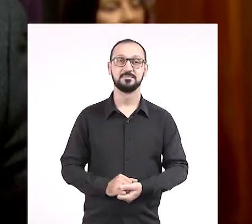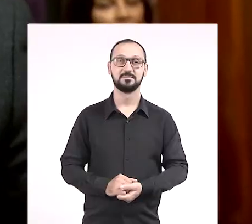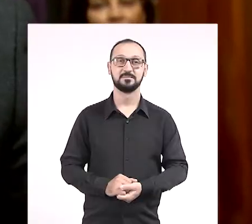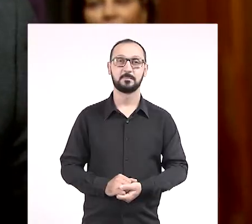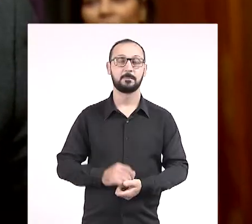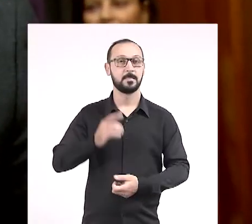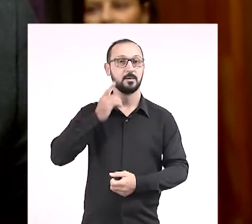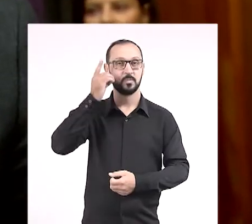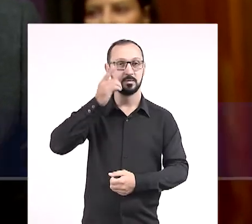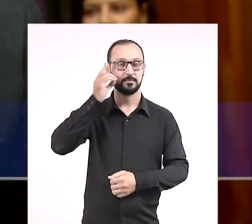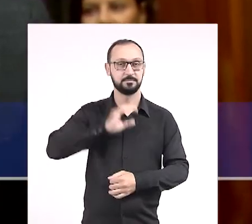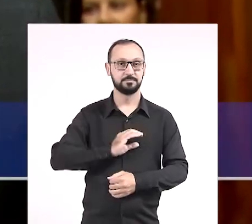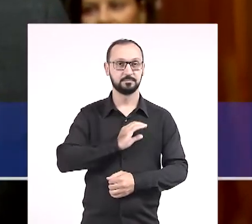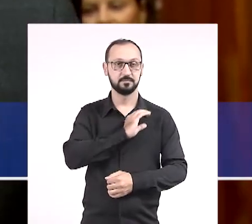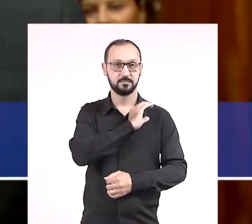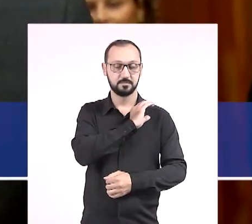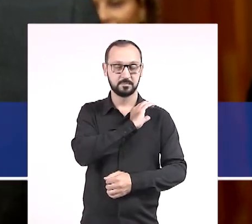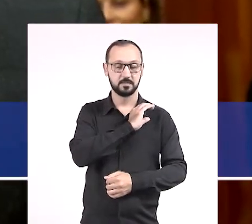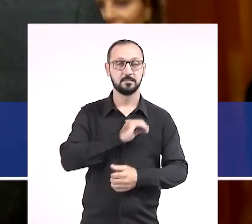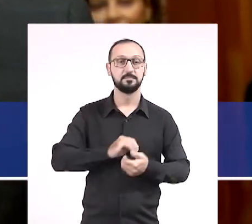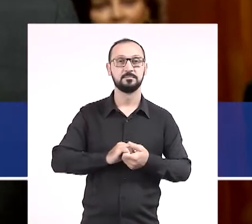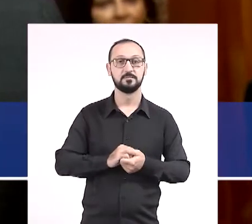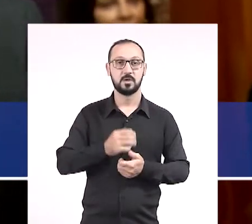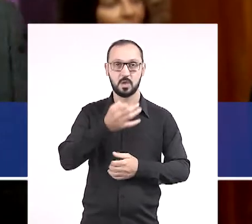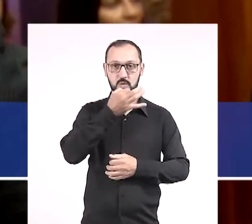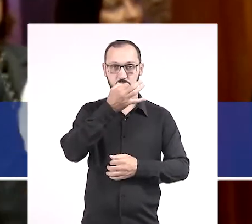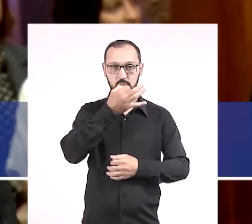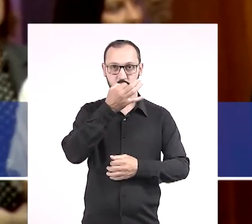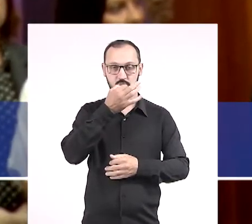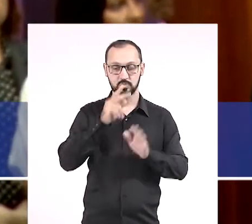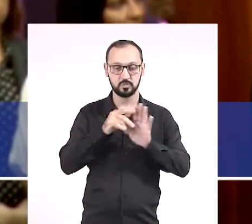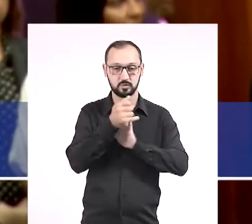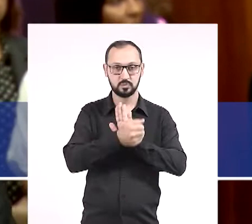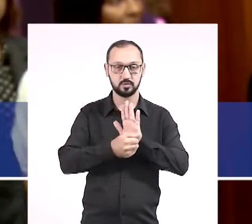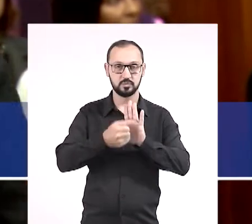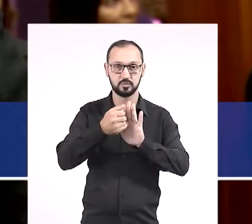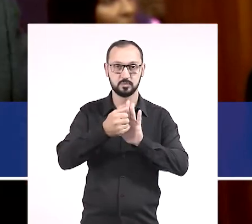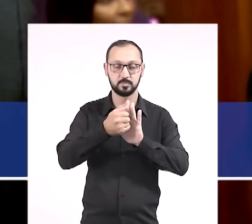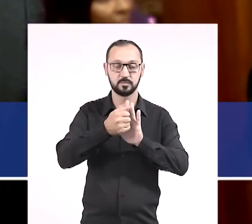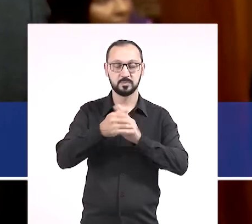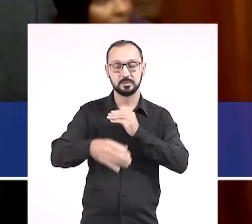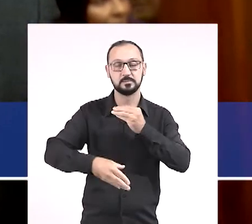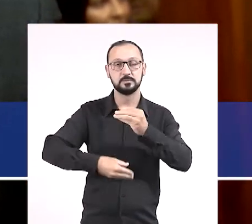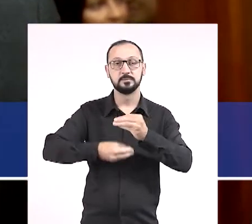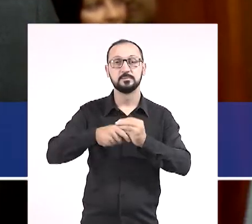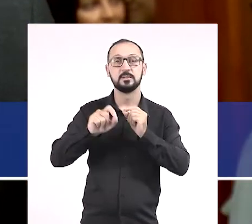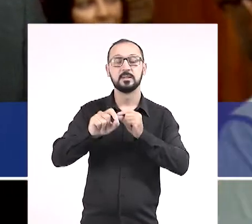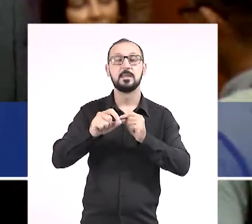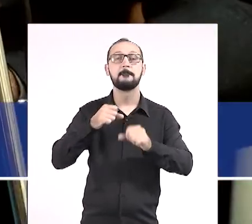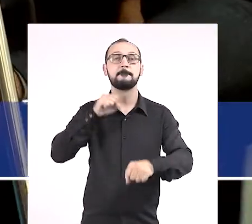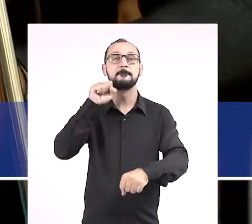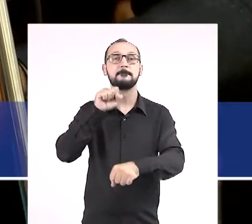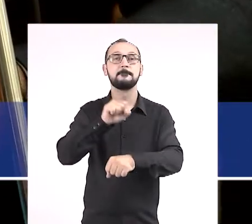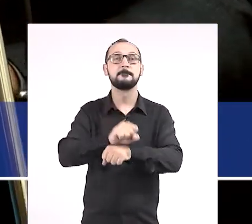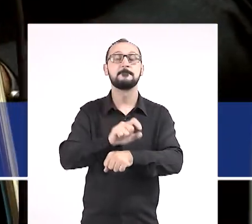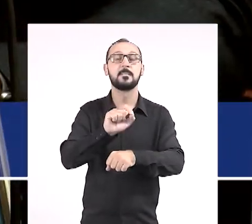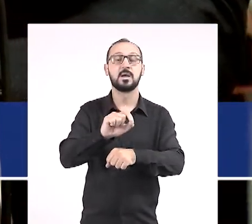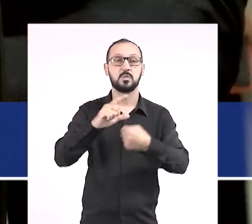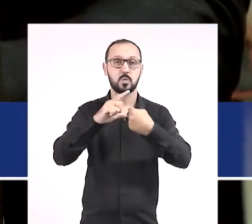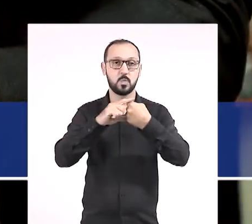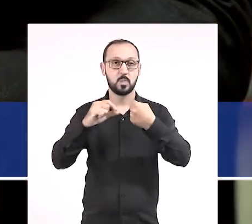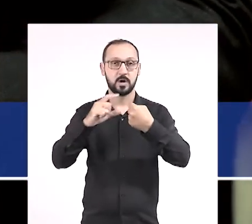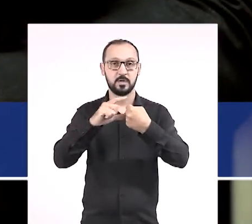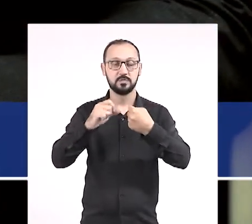CPF. Deputado Capitão Contar, do PSL, propõe projeto de decreto legislativo que suspende